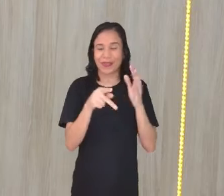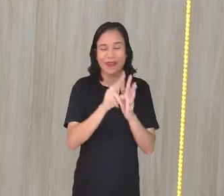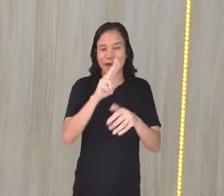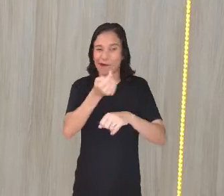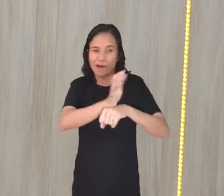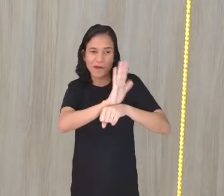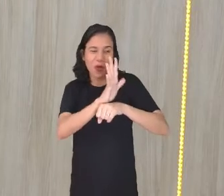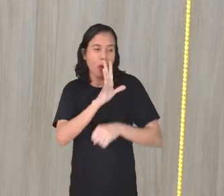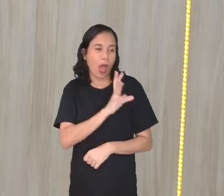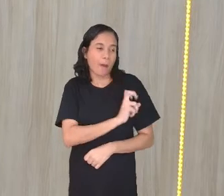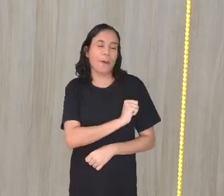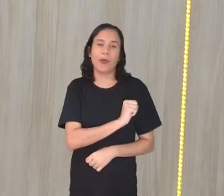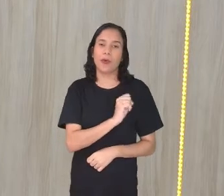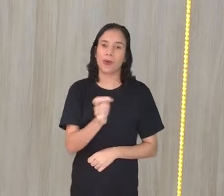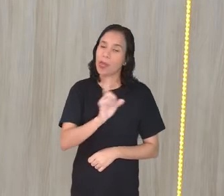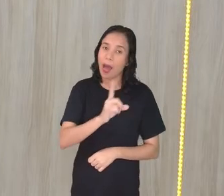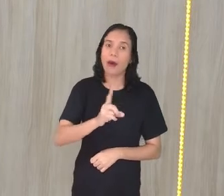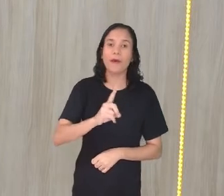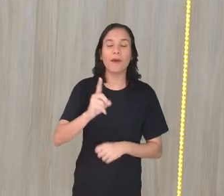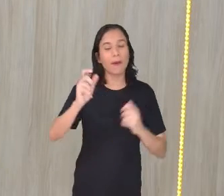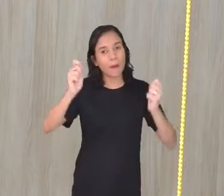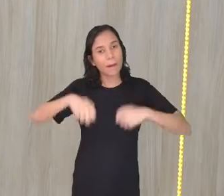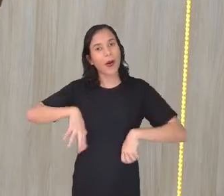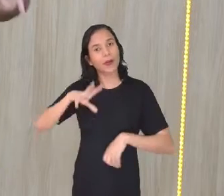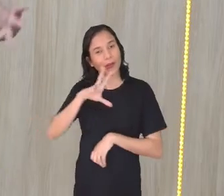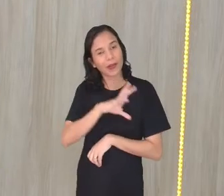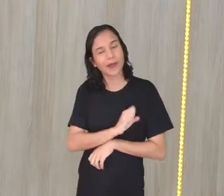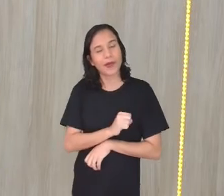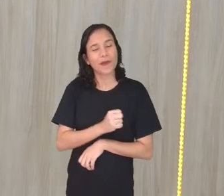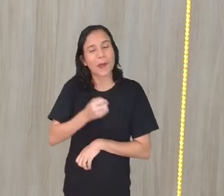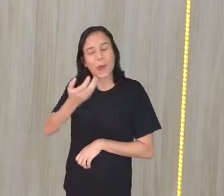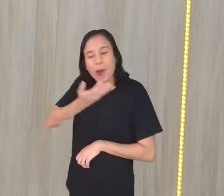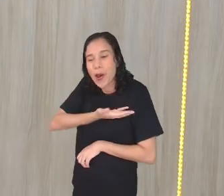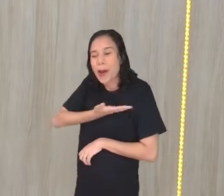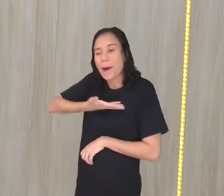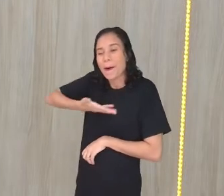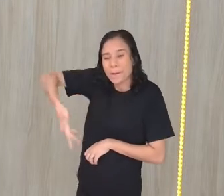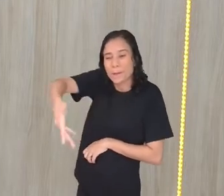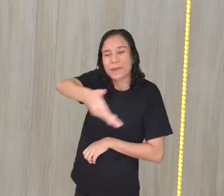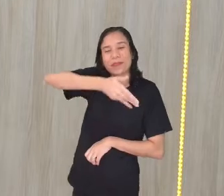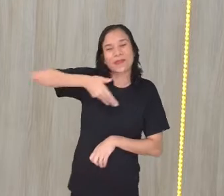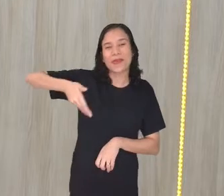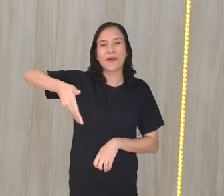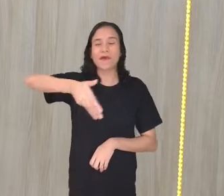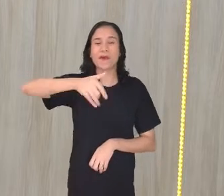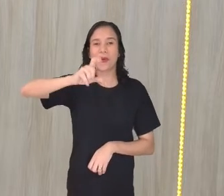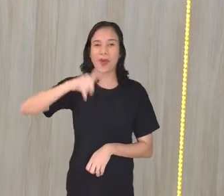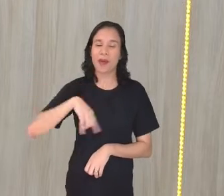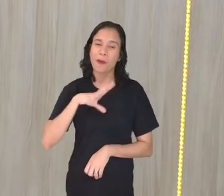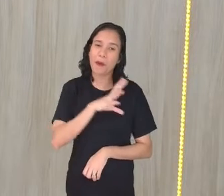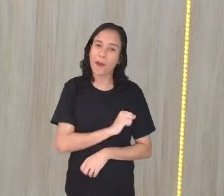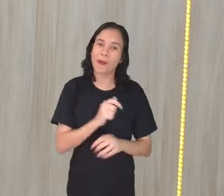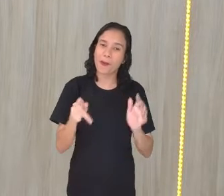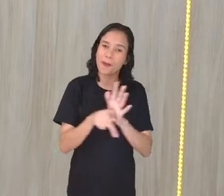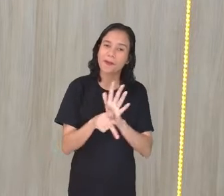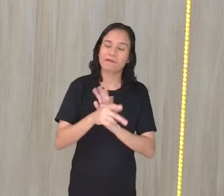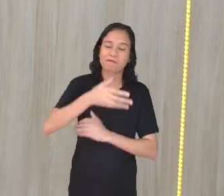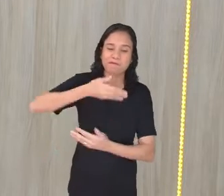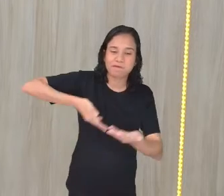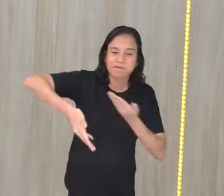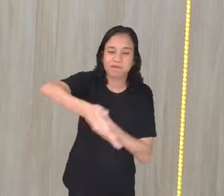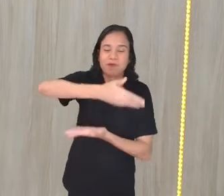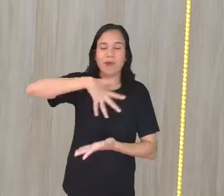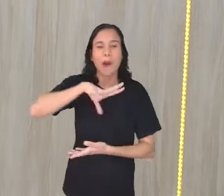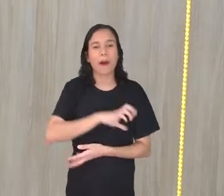moderna. Então, pode ser, inclusive, um amor fraternal, um amor ágape, né? O amor que você tem pelos seus amigos, pela